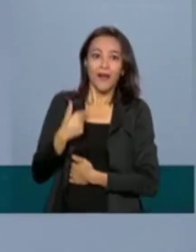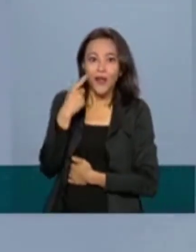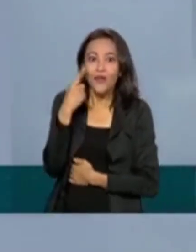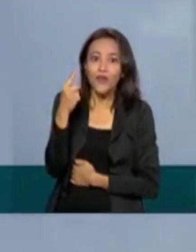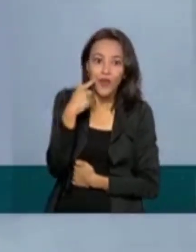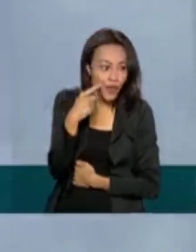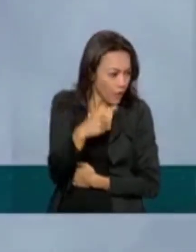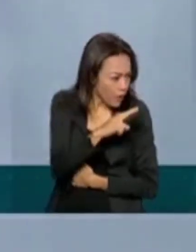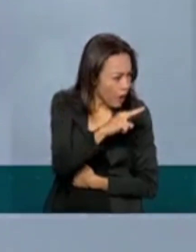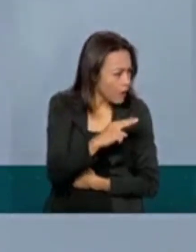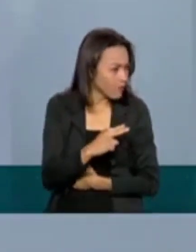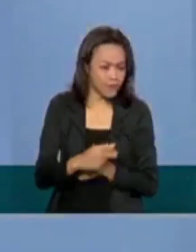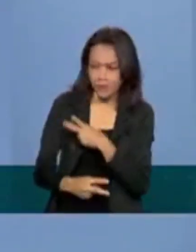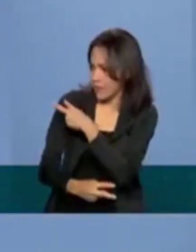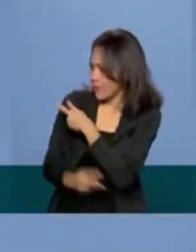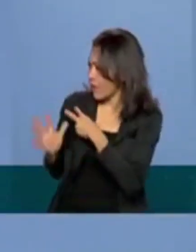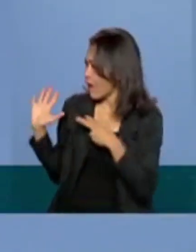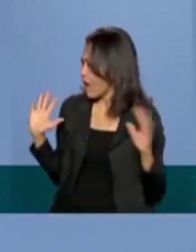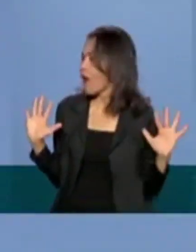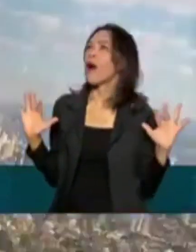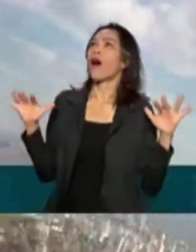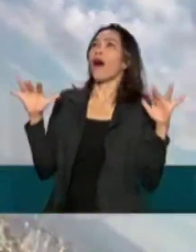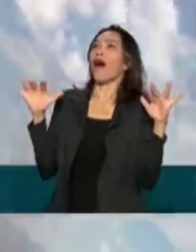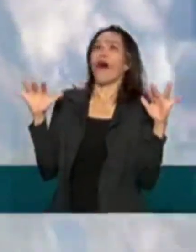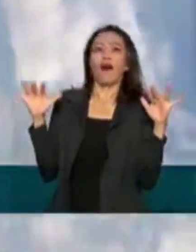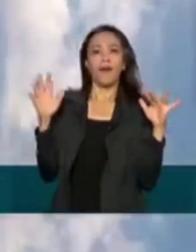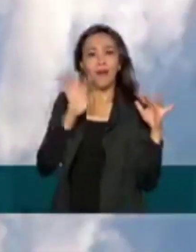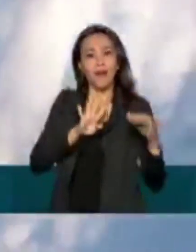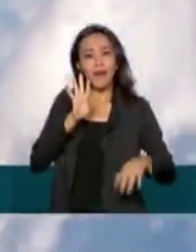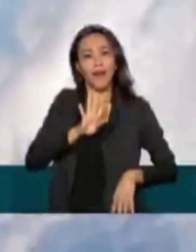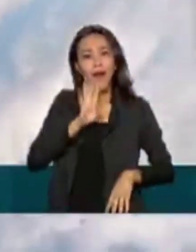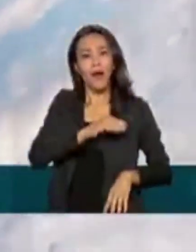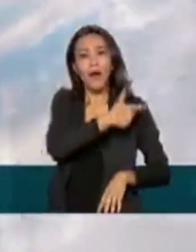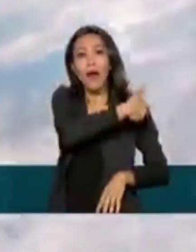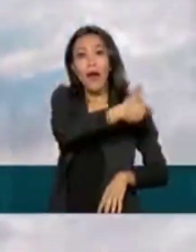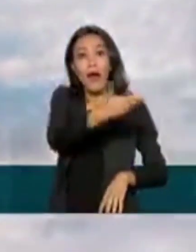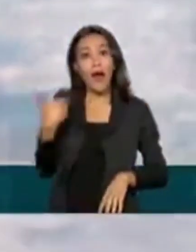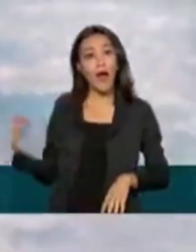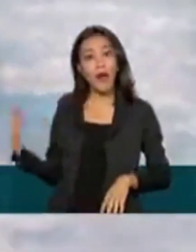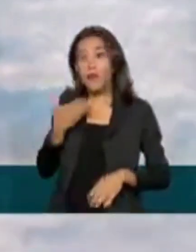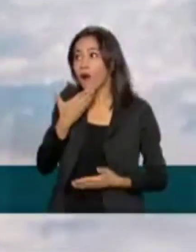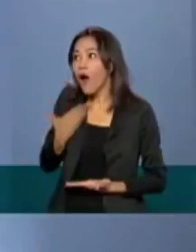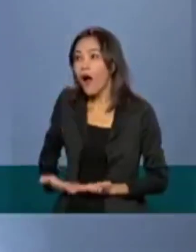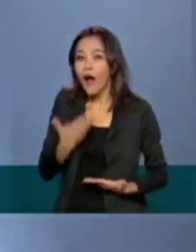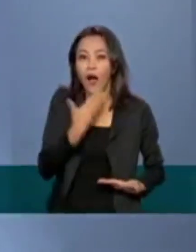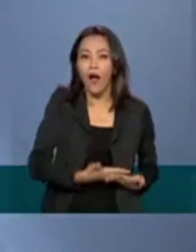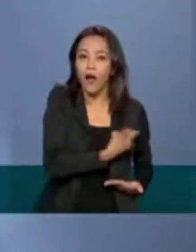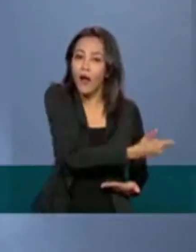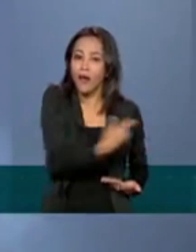olhar para o público. E não tem coisa mais bacana de você ver o encantamento geral.